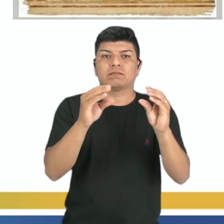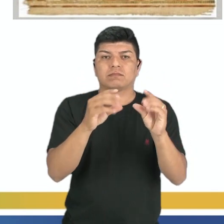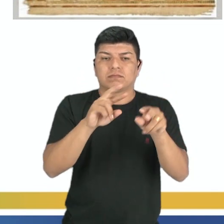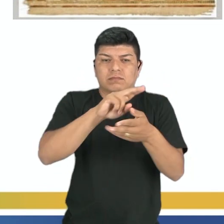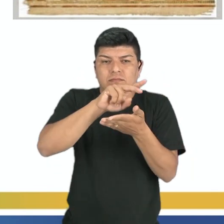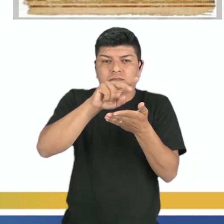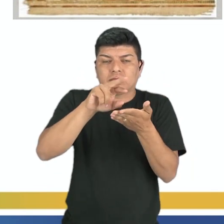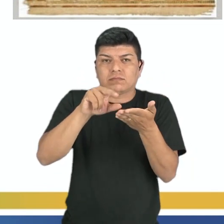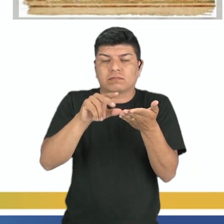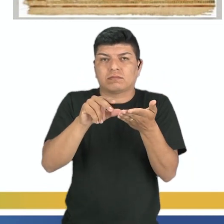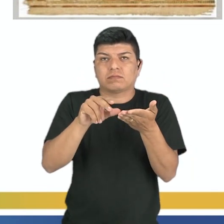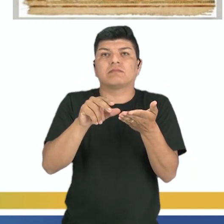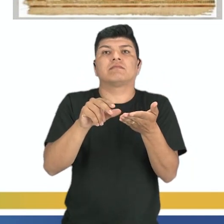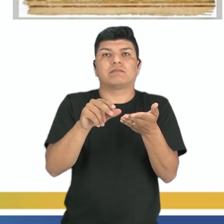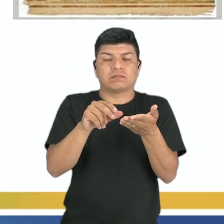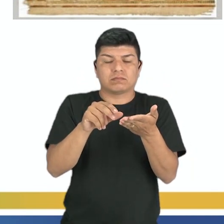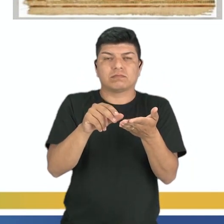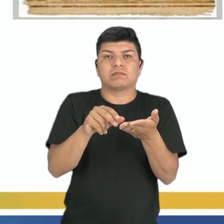longa fita